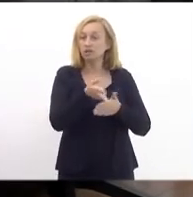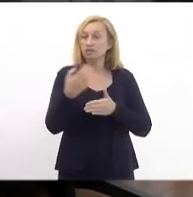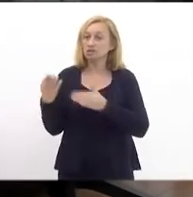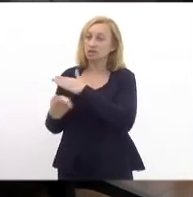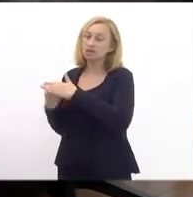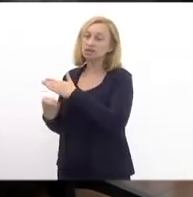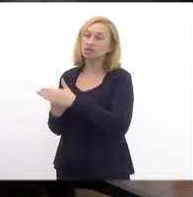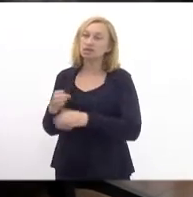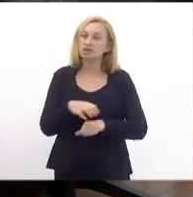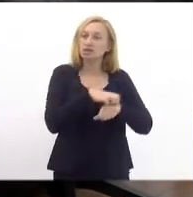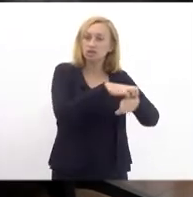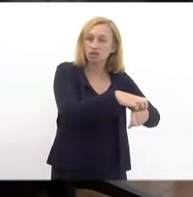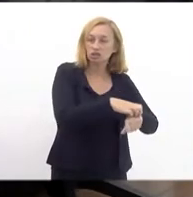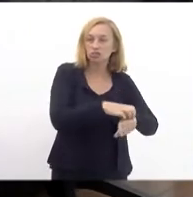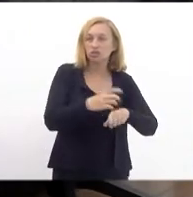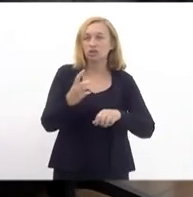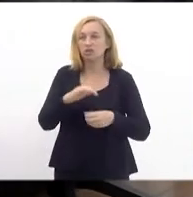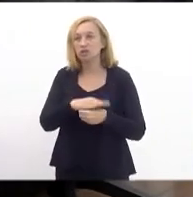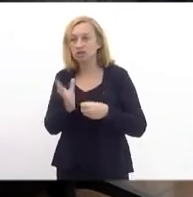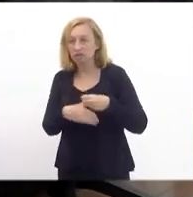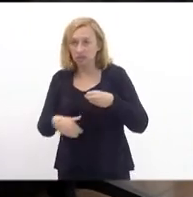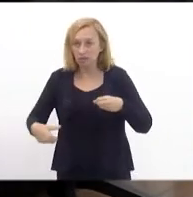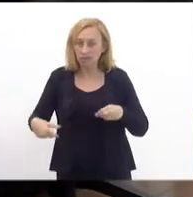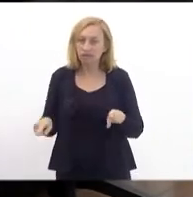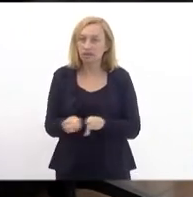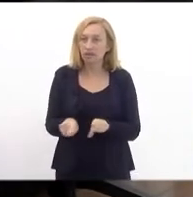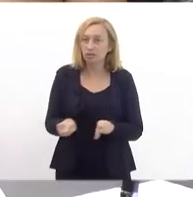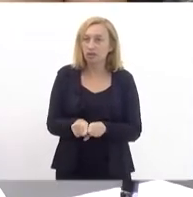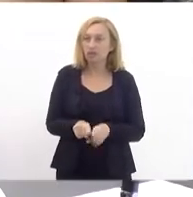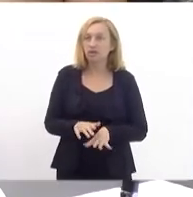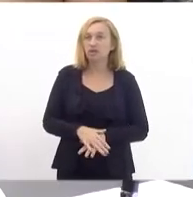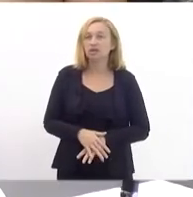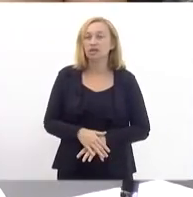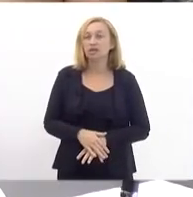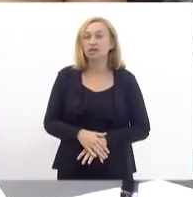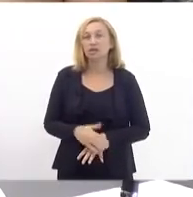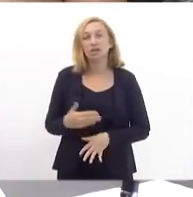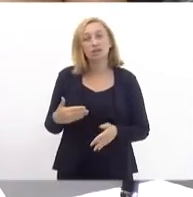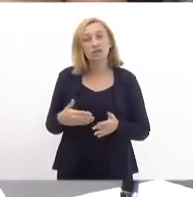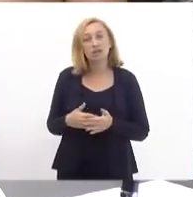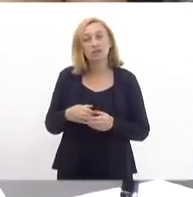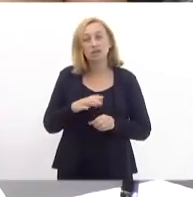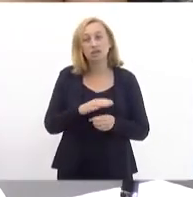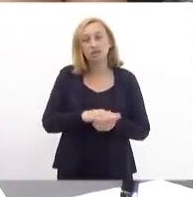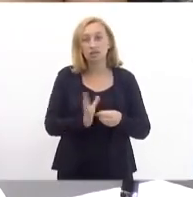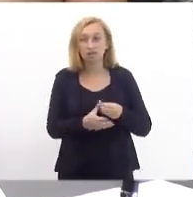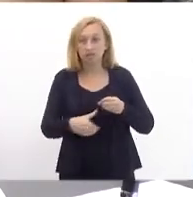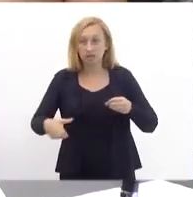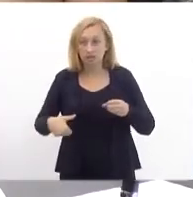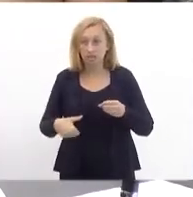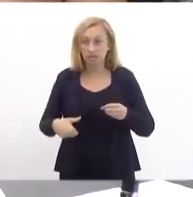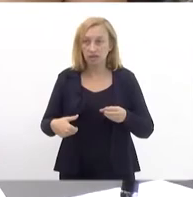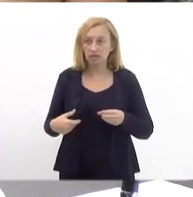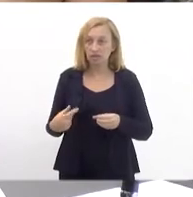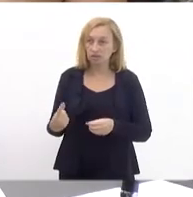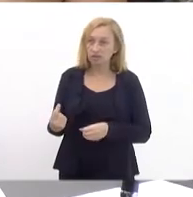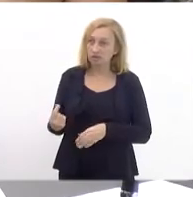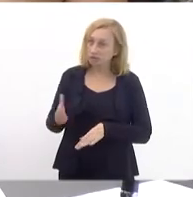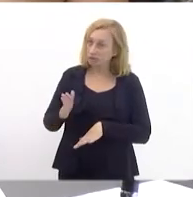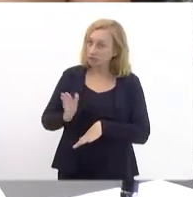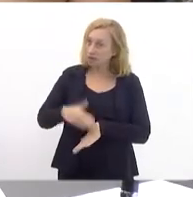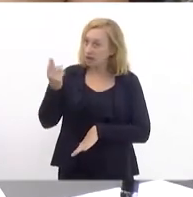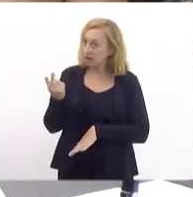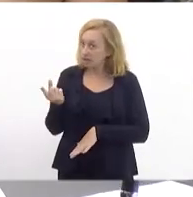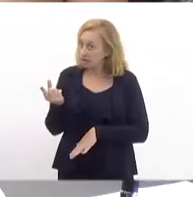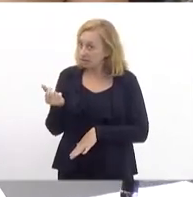de transporte quanto de saneamento, né? Supõe até que a de saneamento vai estourar a boca do balão, né? com essa